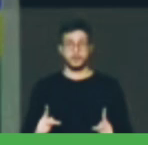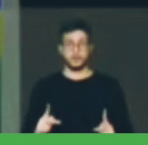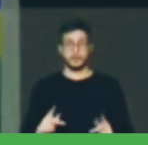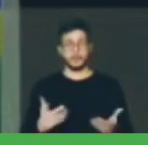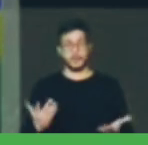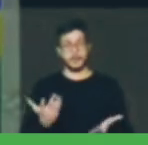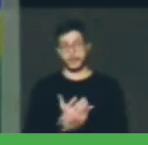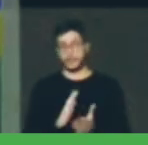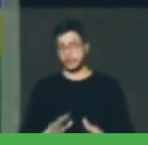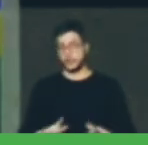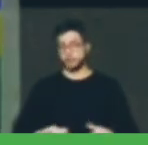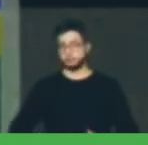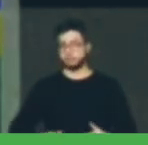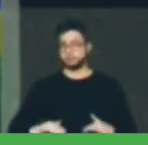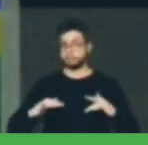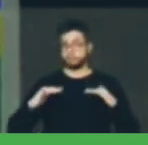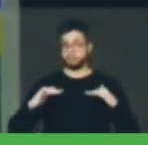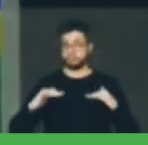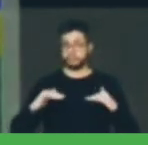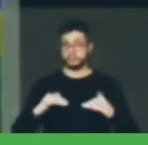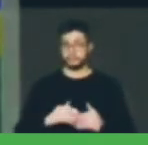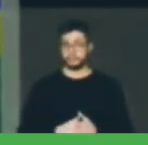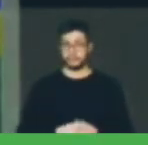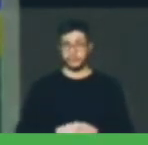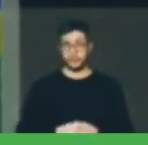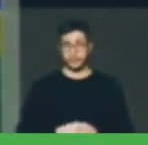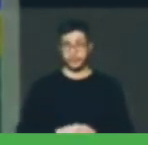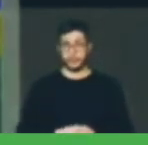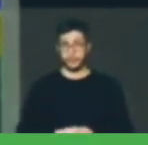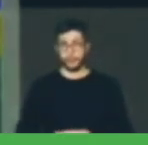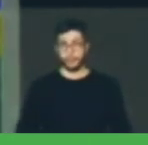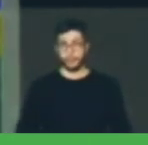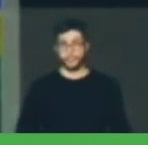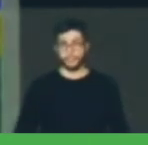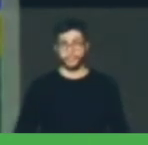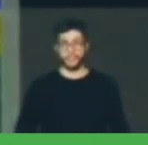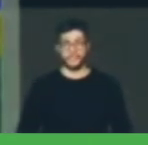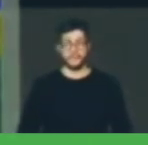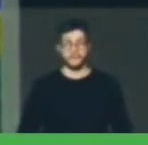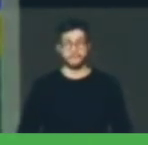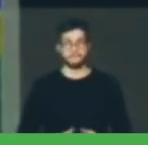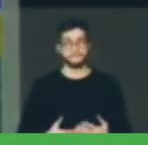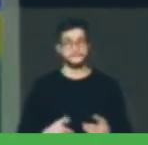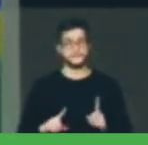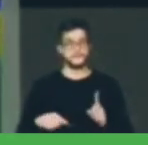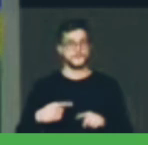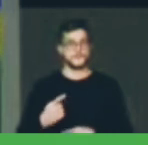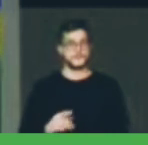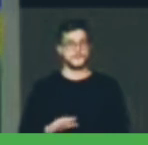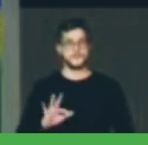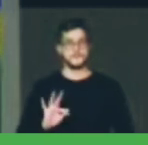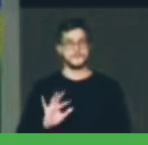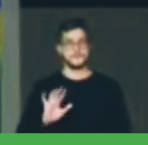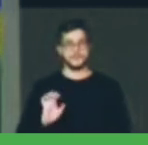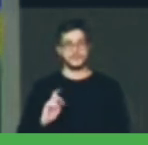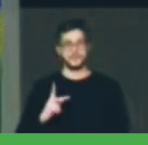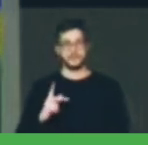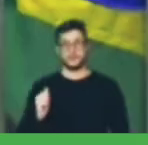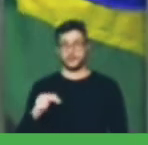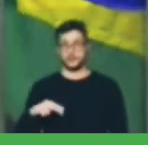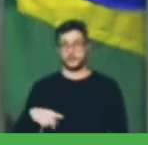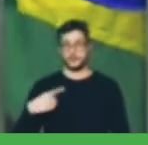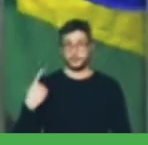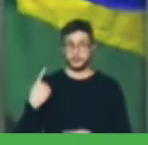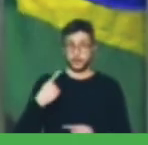enchente. O Ministério Público e a FEPAM do Rio Grande do Sul proibiu tirar areia do